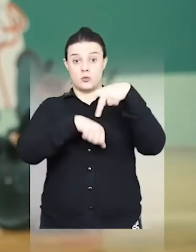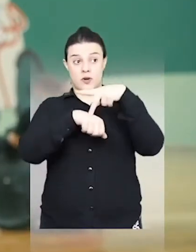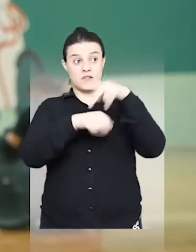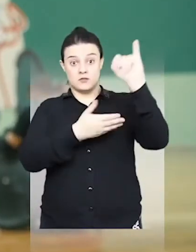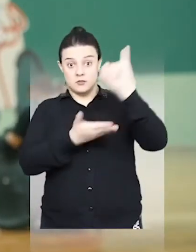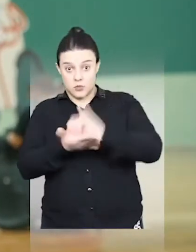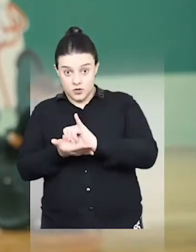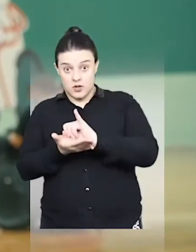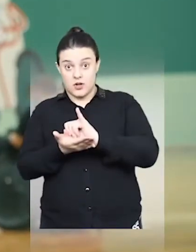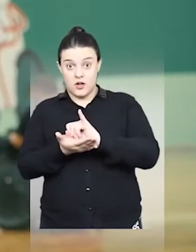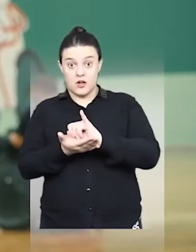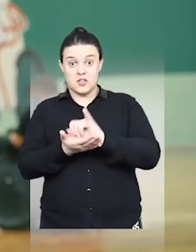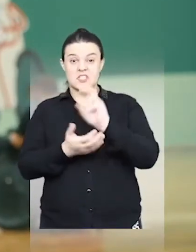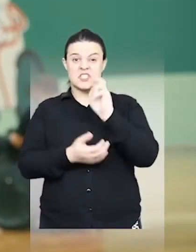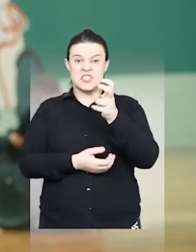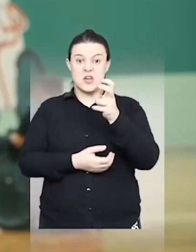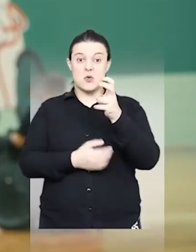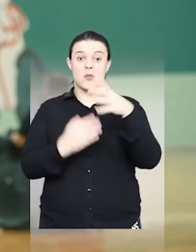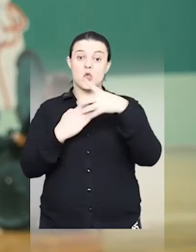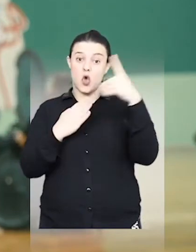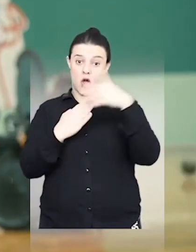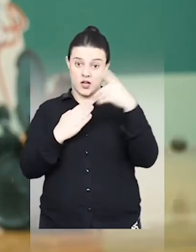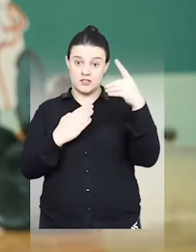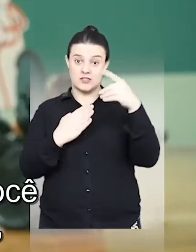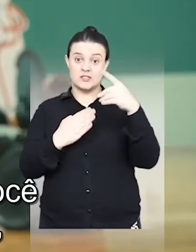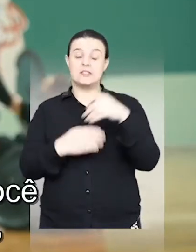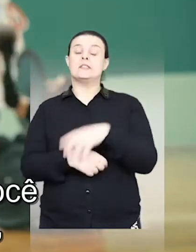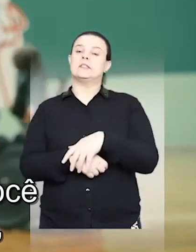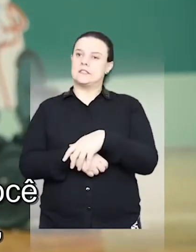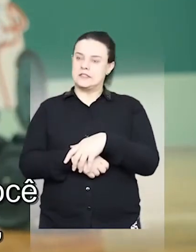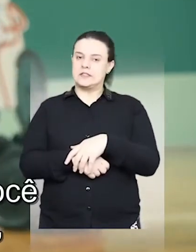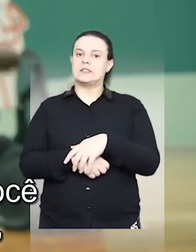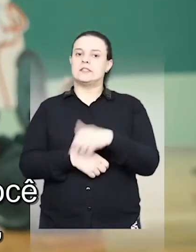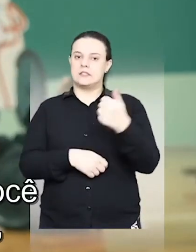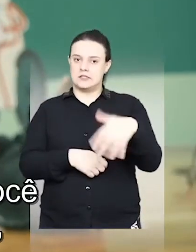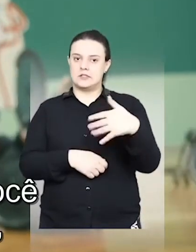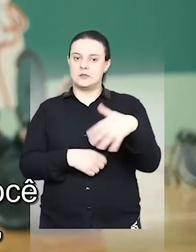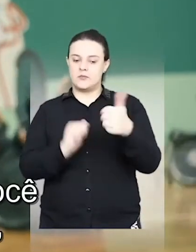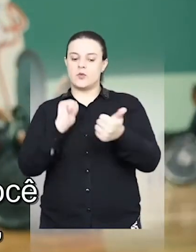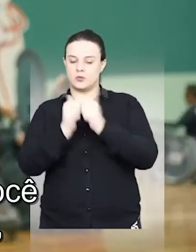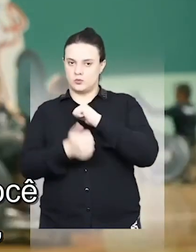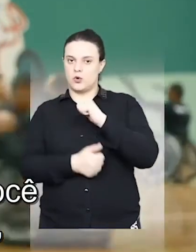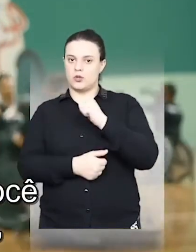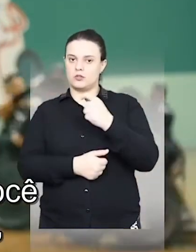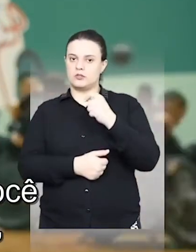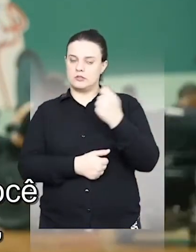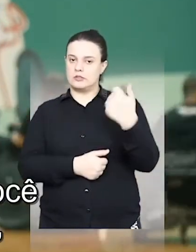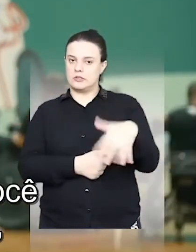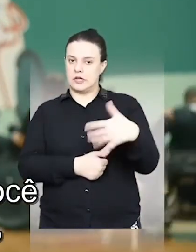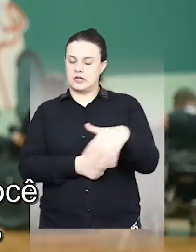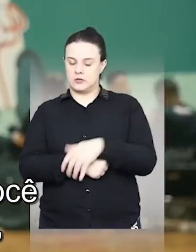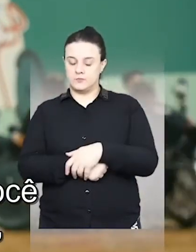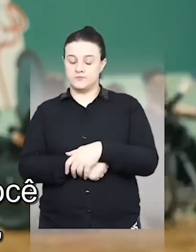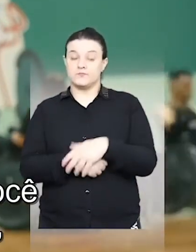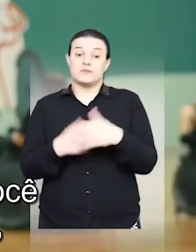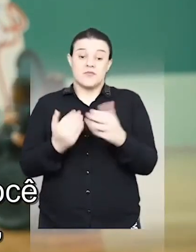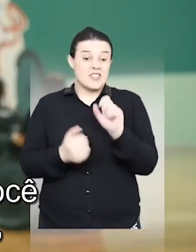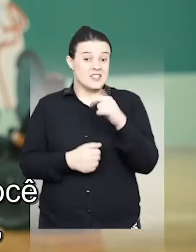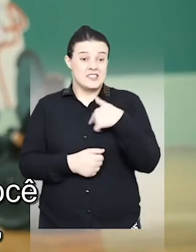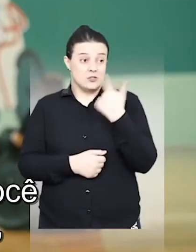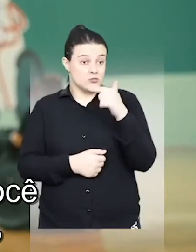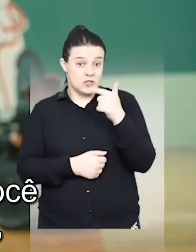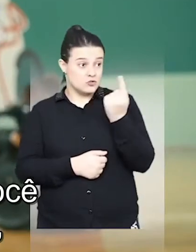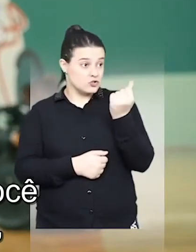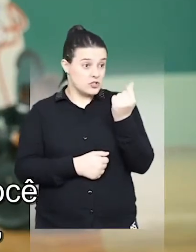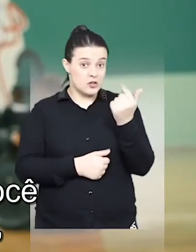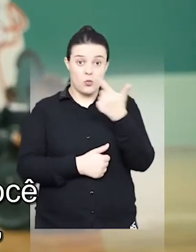importada começa ali em 5 mil dólares, né? Então é um esporte bem caro, assim. E se você